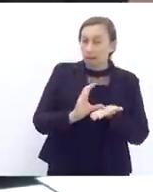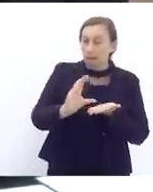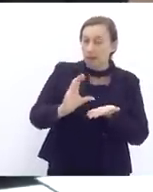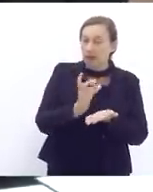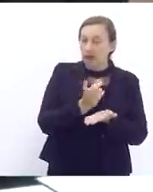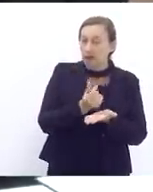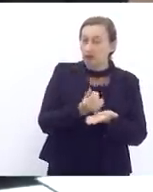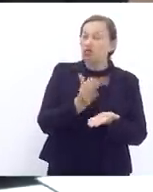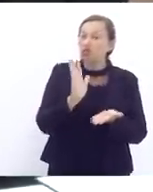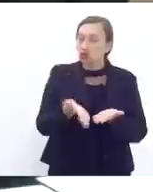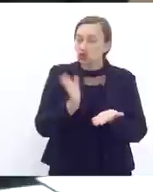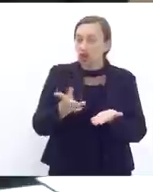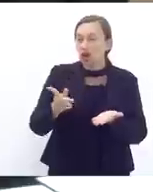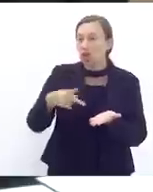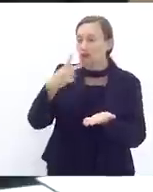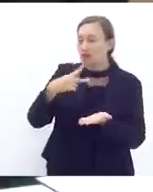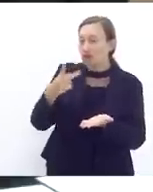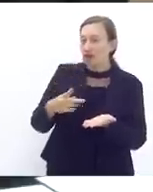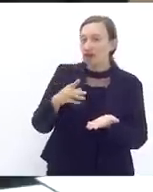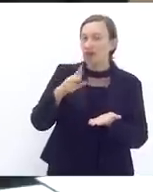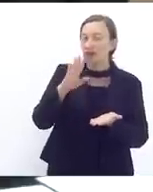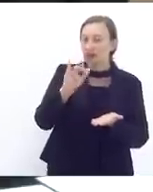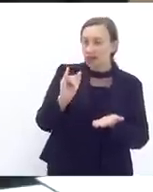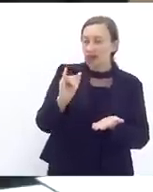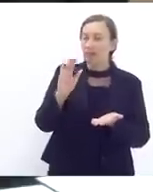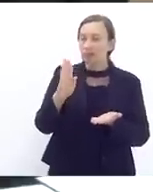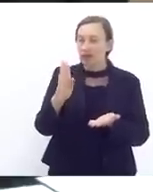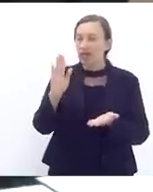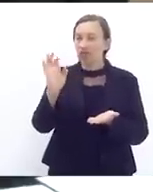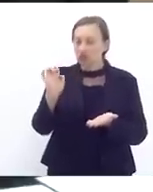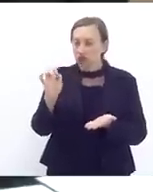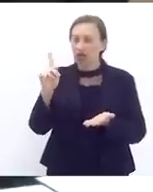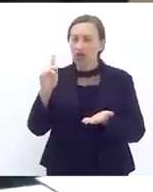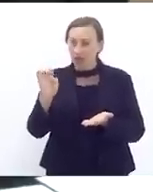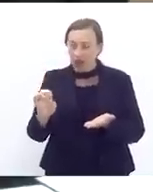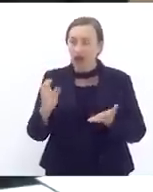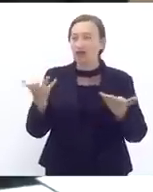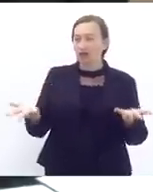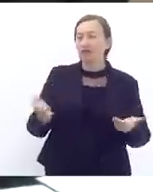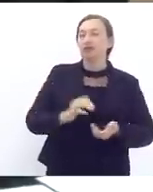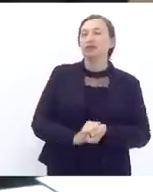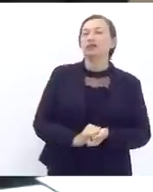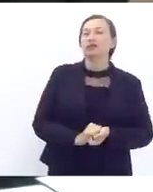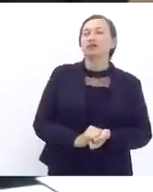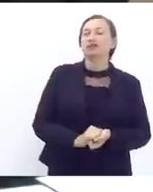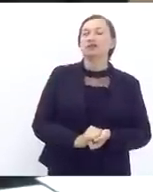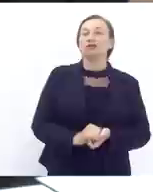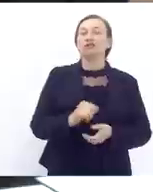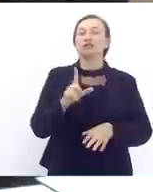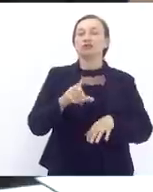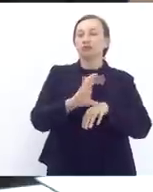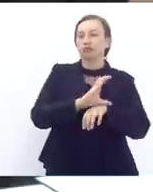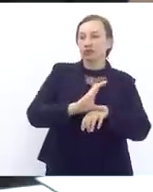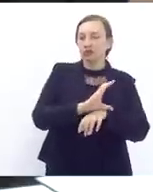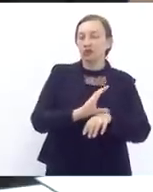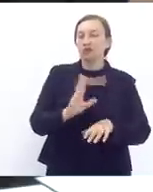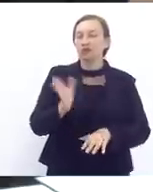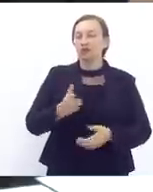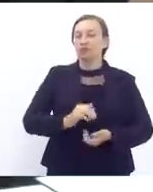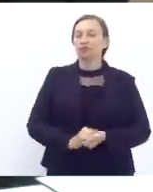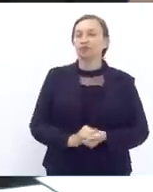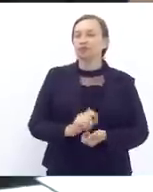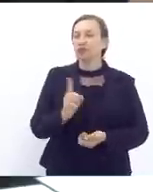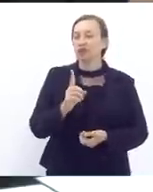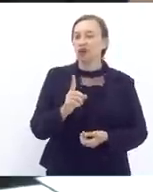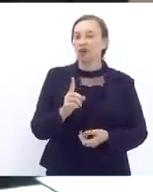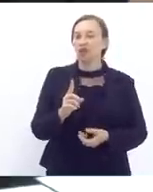da pge com relação a incidente inconstitucionalidade a gente está sendo argoído isso a nível no caso concreto né não